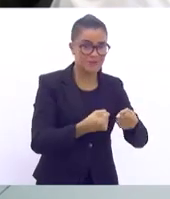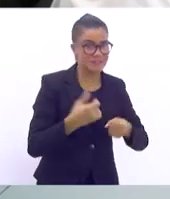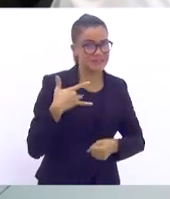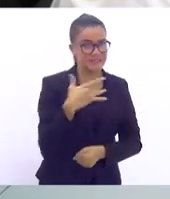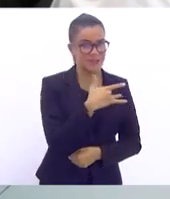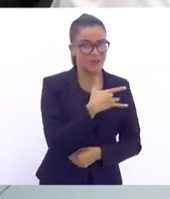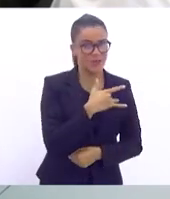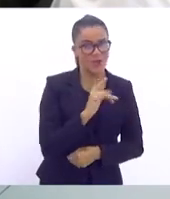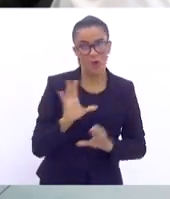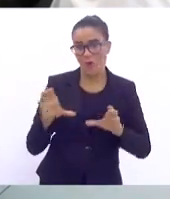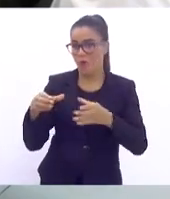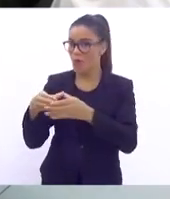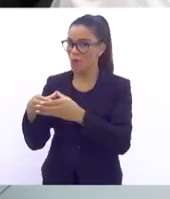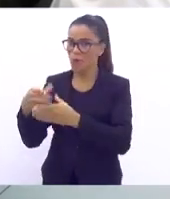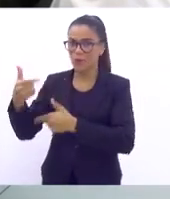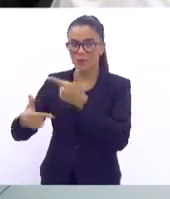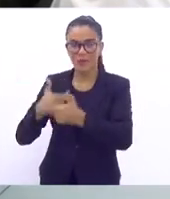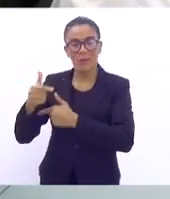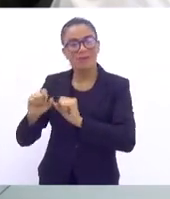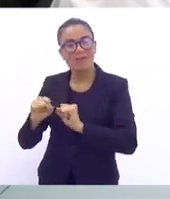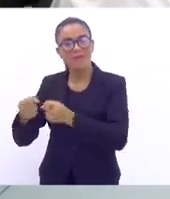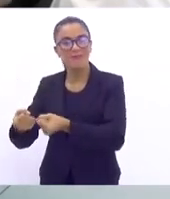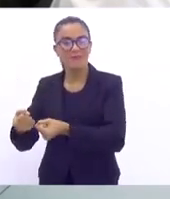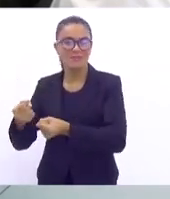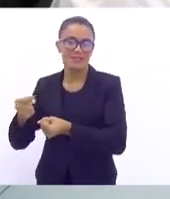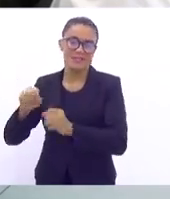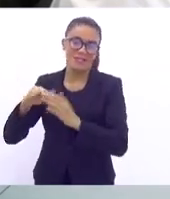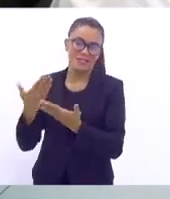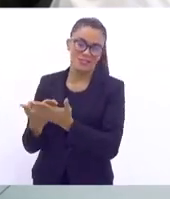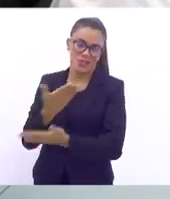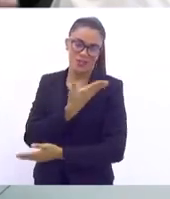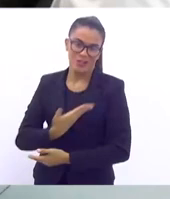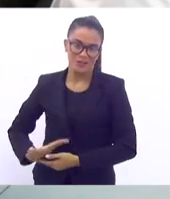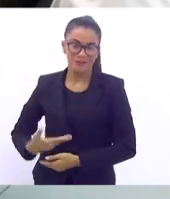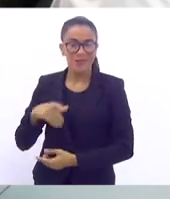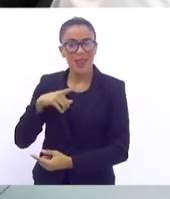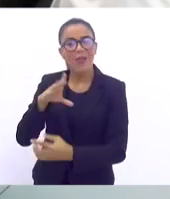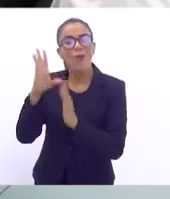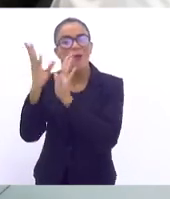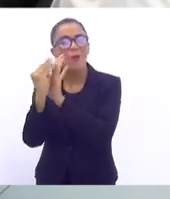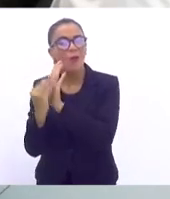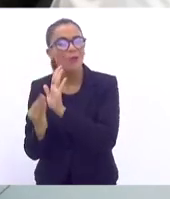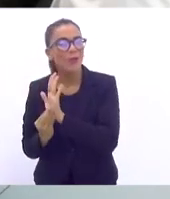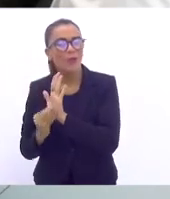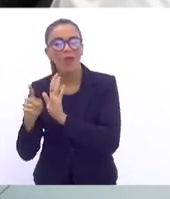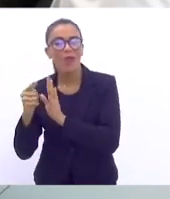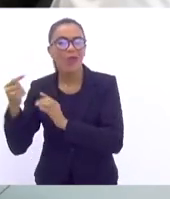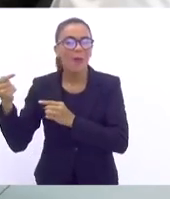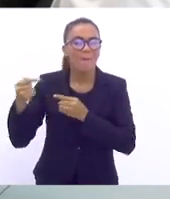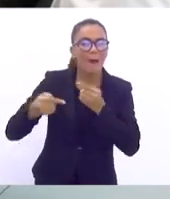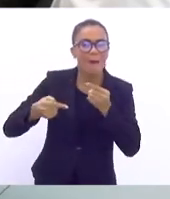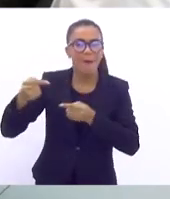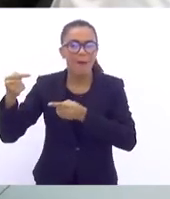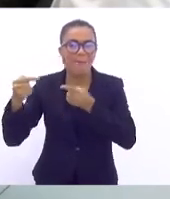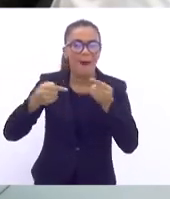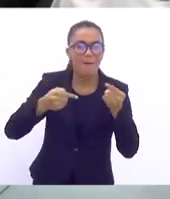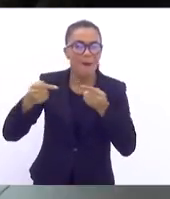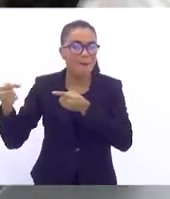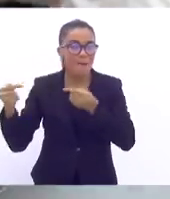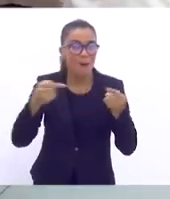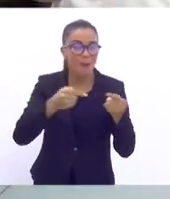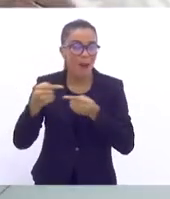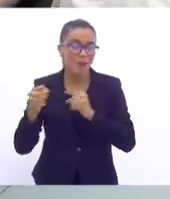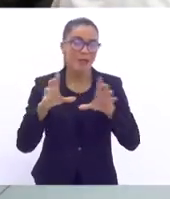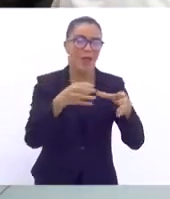e uma indefesa da escola pública que naturalmente tem seus objetos concorrendo diretamente com o